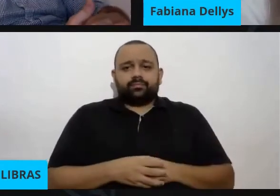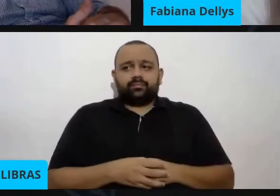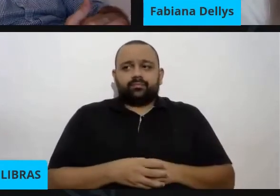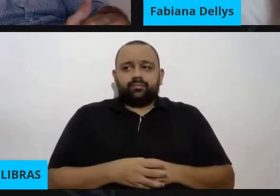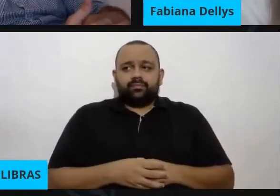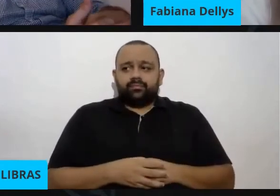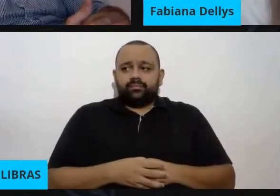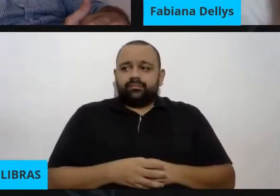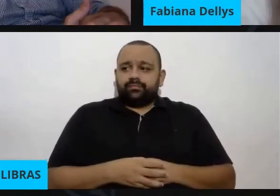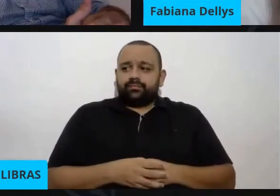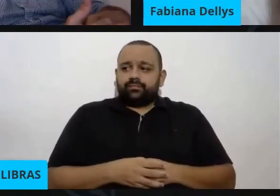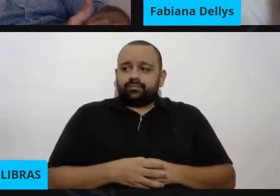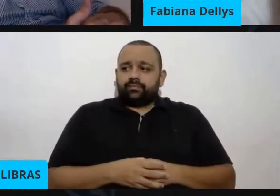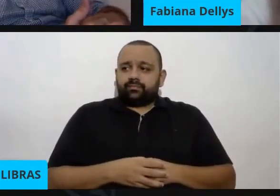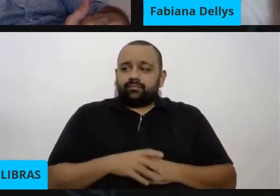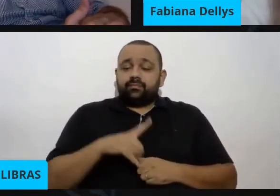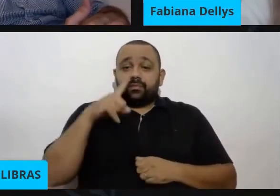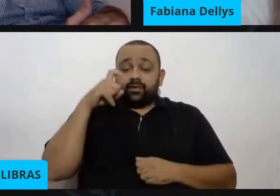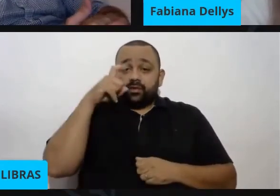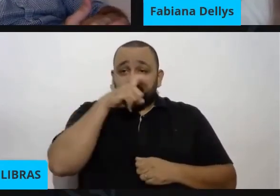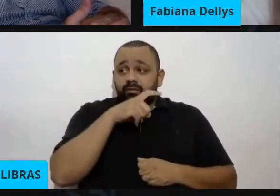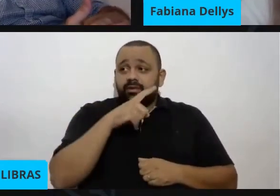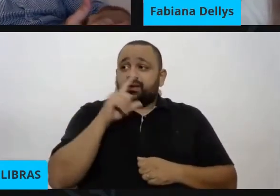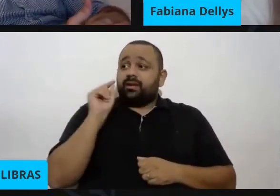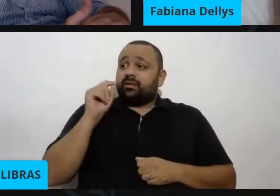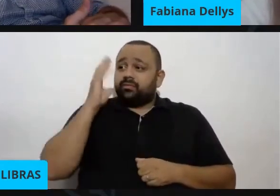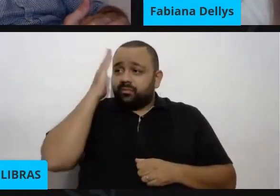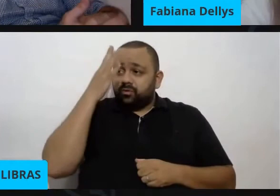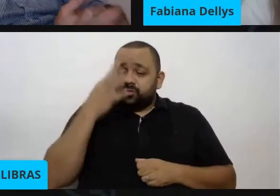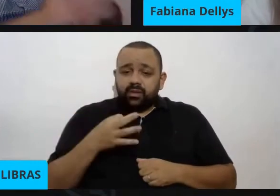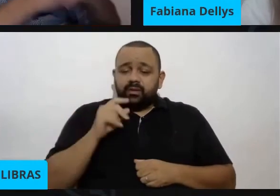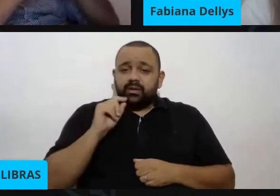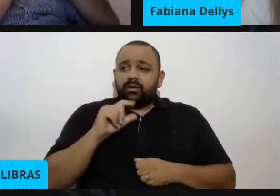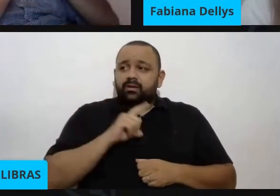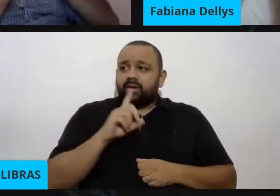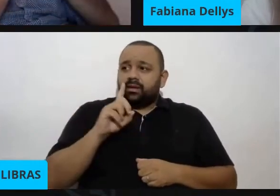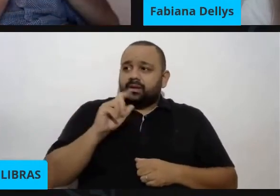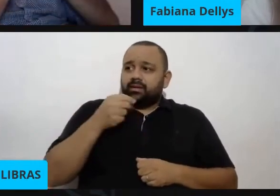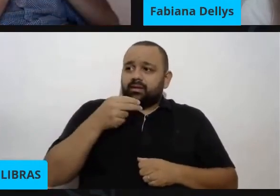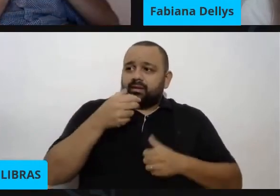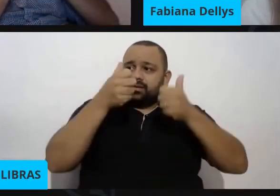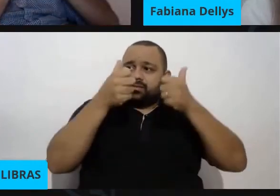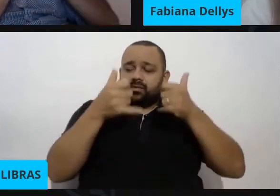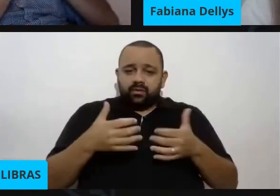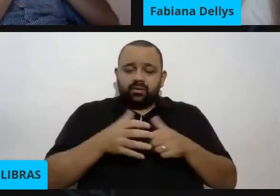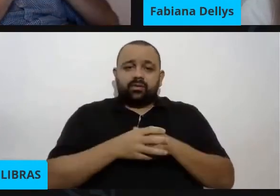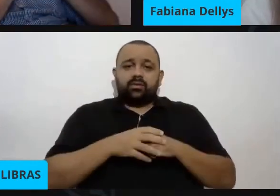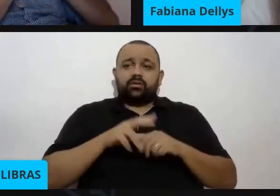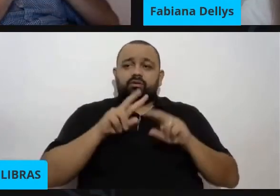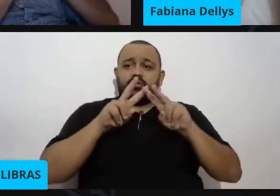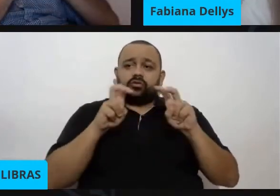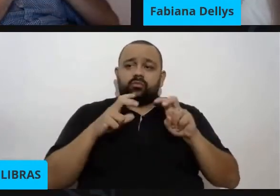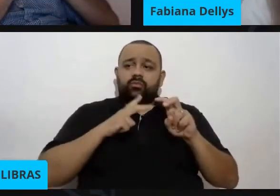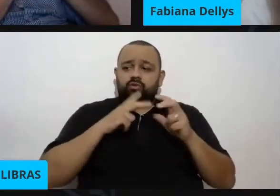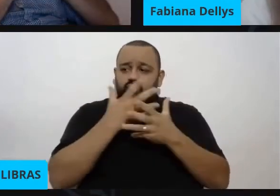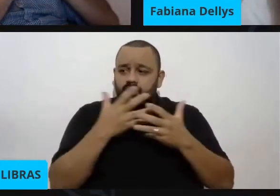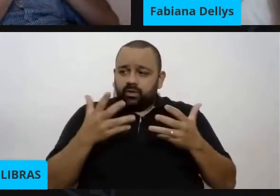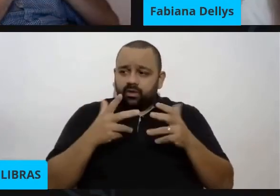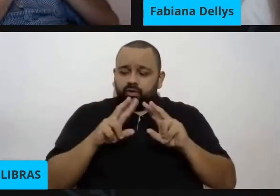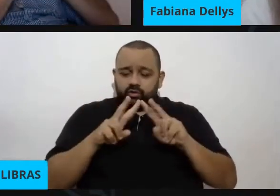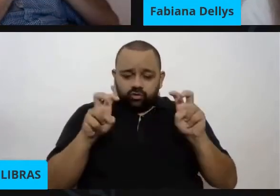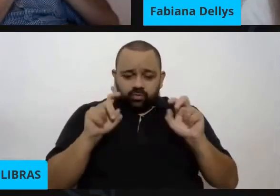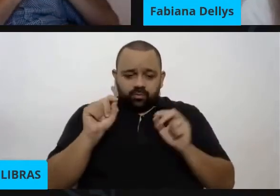Agora, o Dan aqui, dificuldade muito grande em compreender a necessidade de acompanhamento especializado individual em